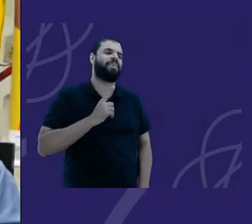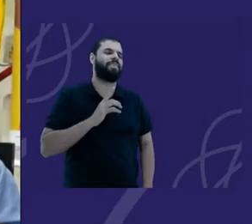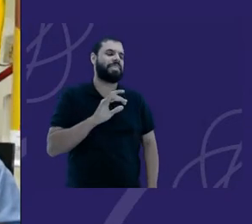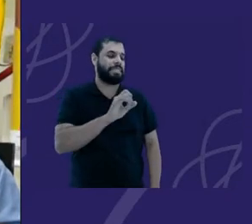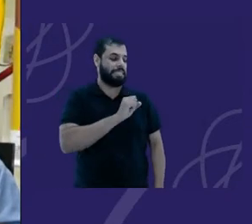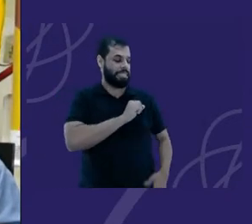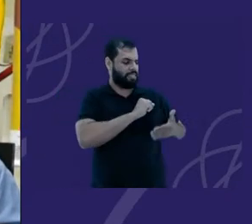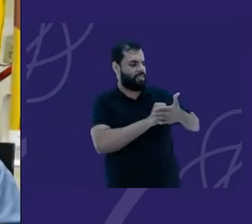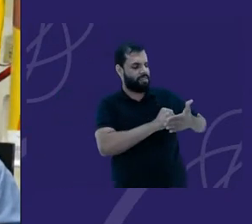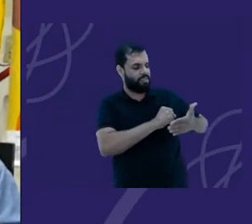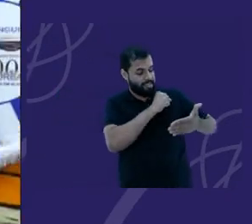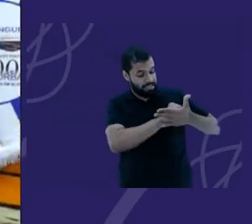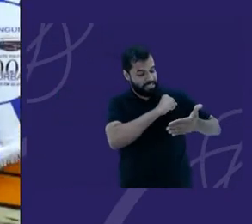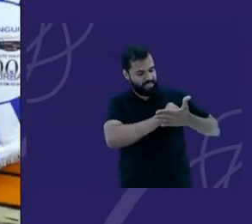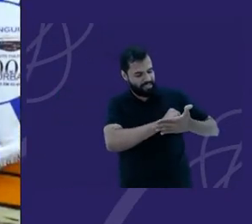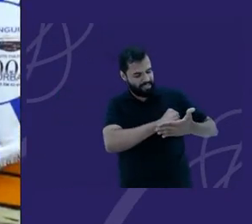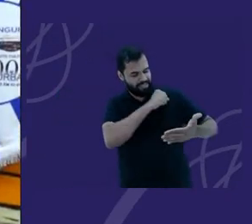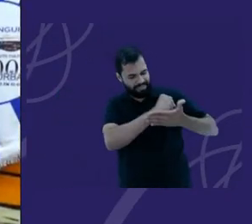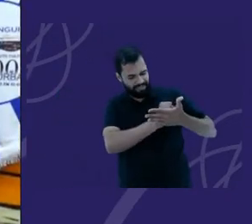bate feliz